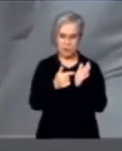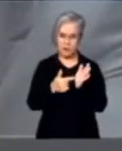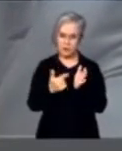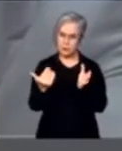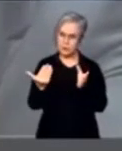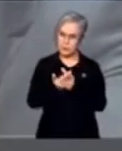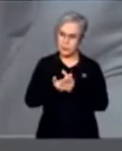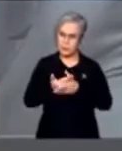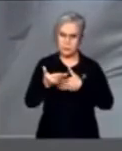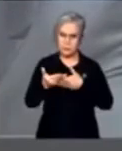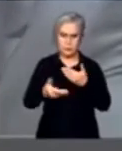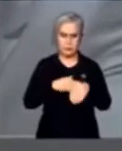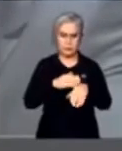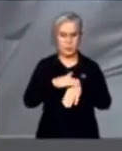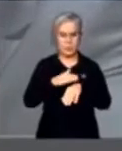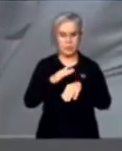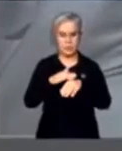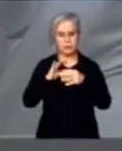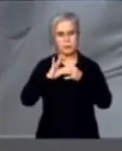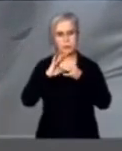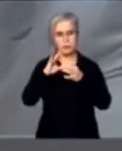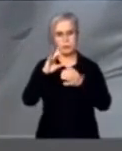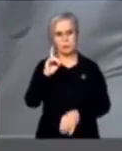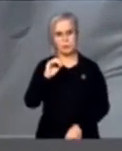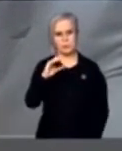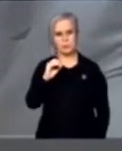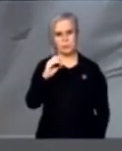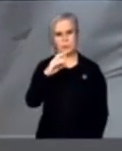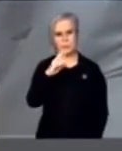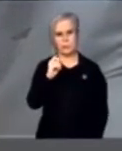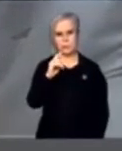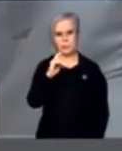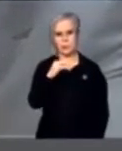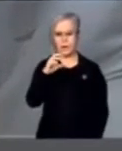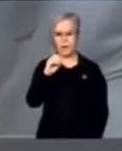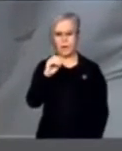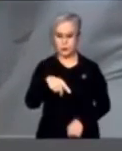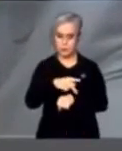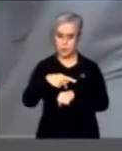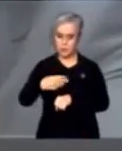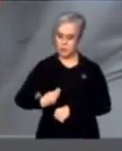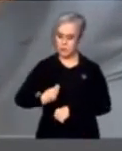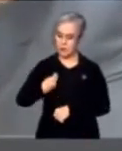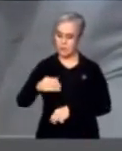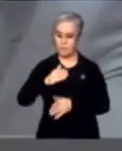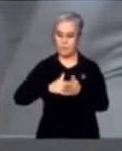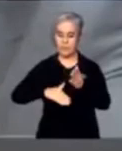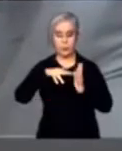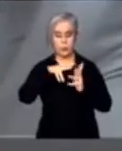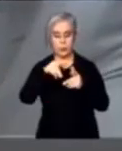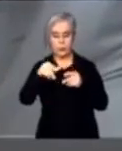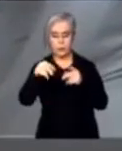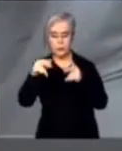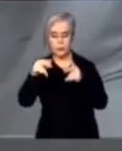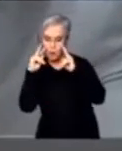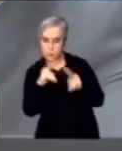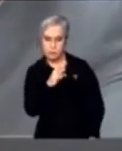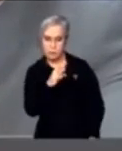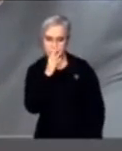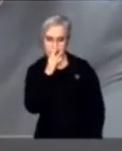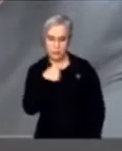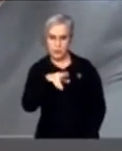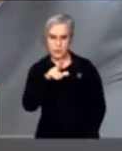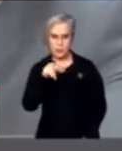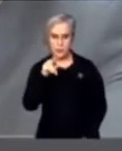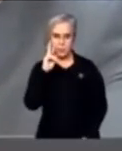desse momento democrático que o Brasil está vivendo e que o mundo está assistindo. Nunca vi um processo